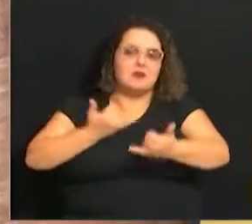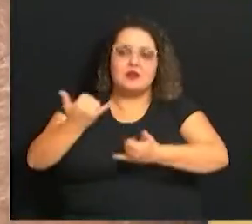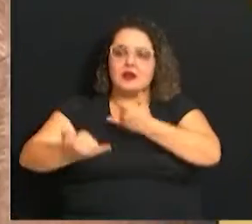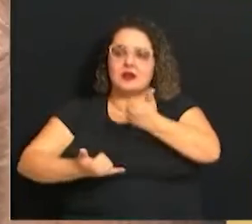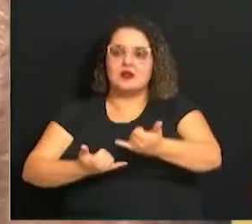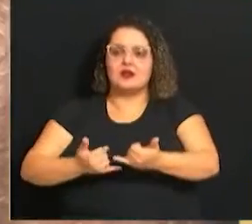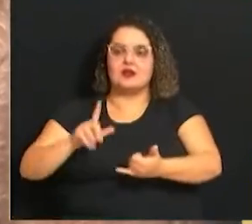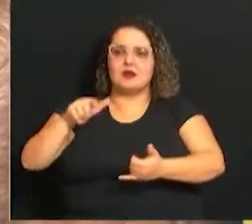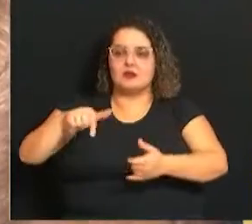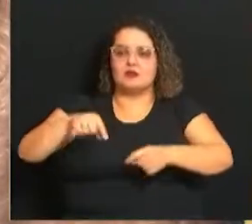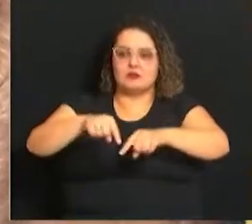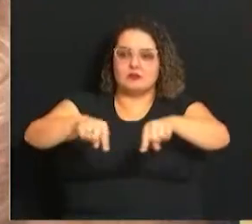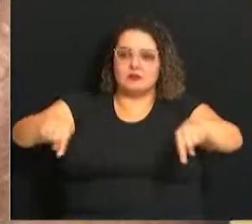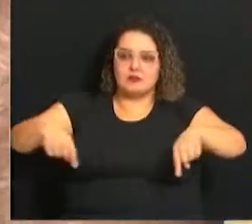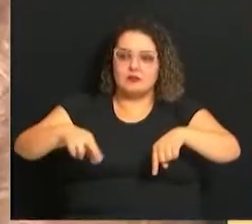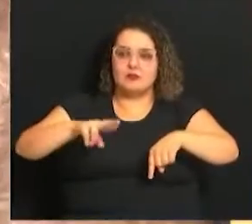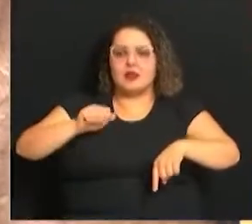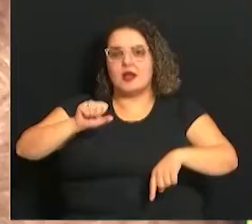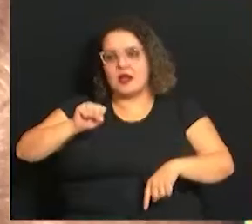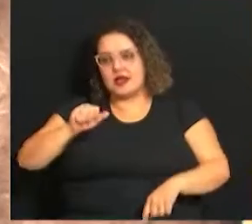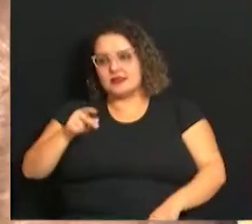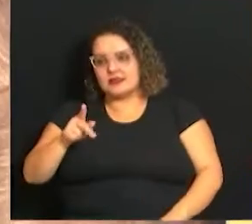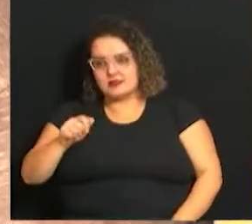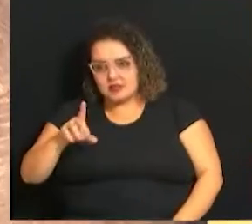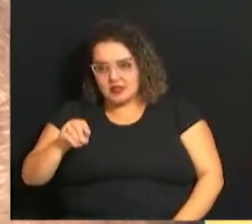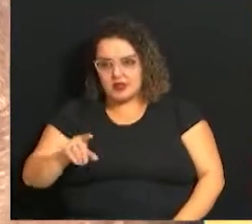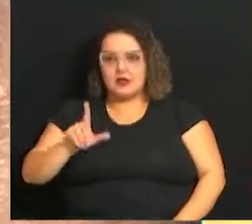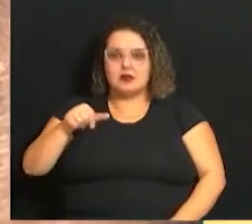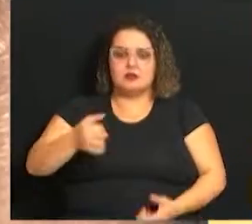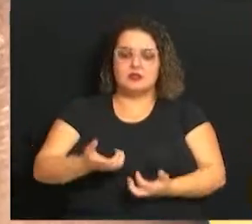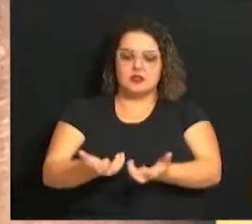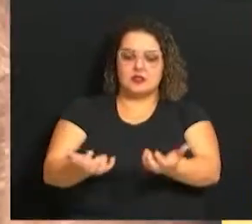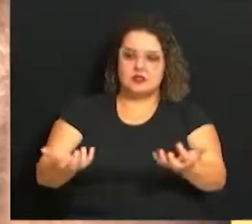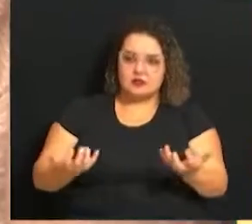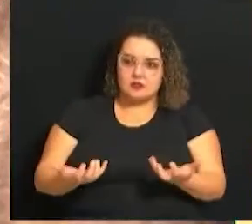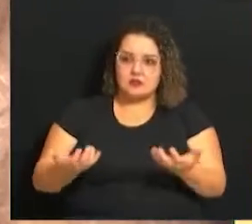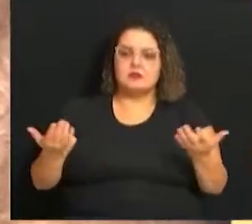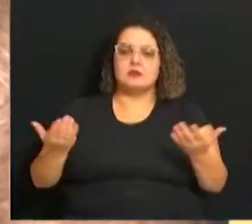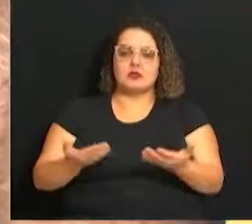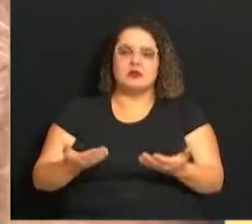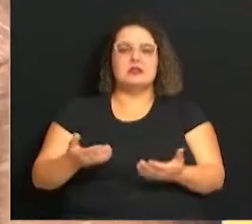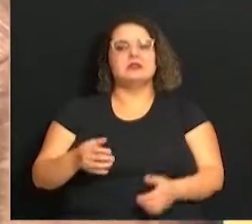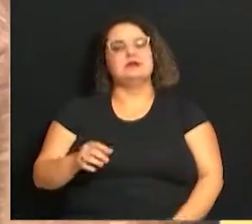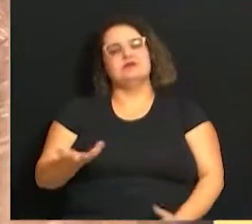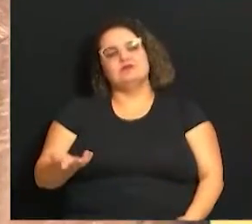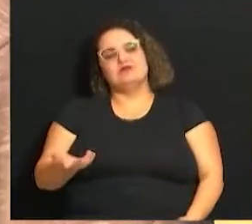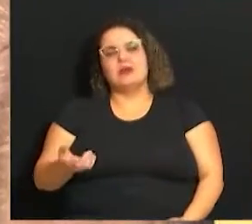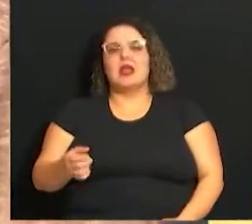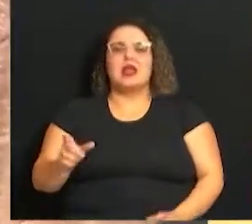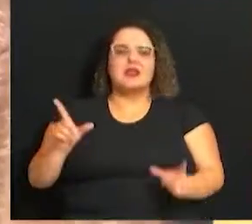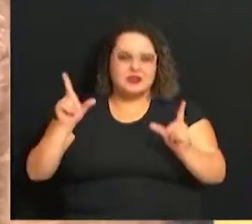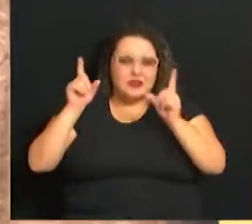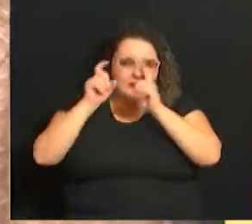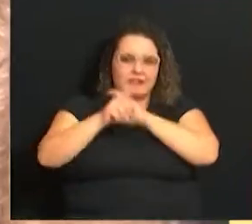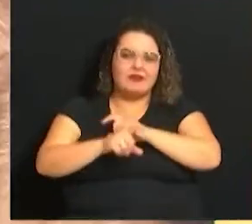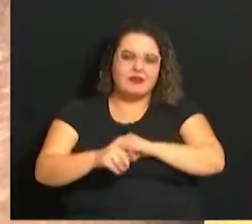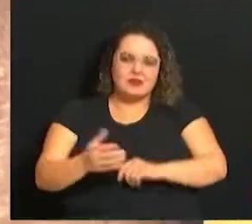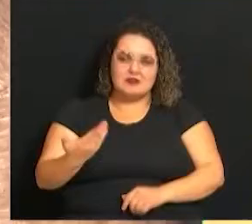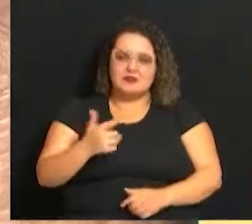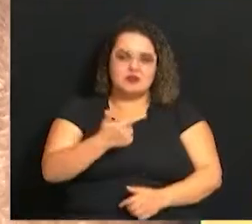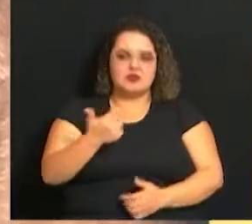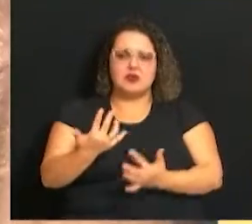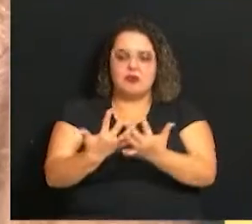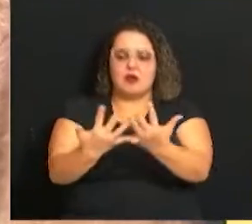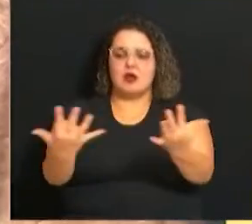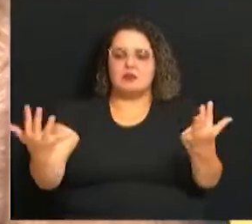uma área que a gente brincava aqui né e depois se tornou um campo um campinho raspado depois plantou grama mas mesmo assim era muito precária a